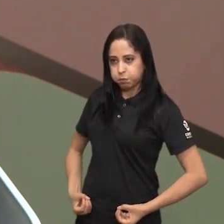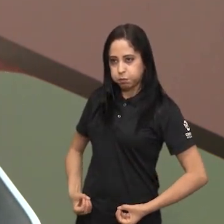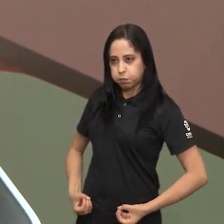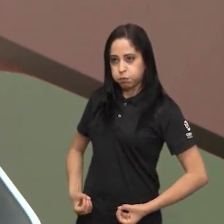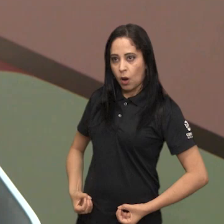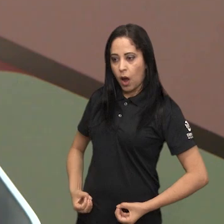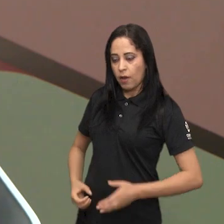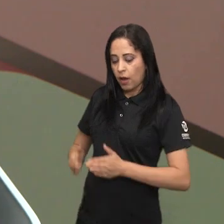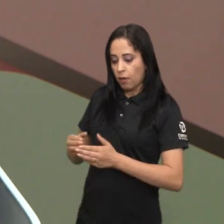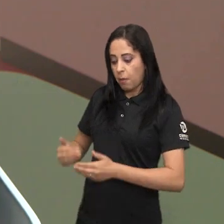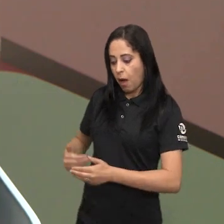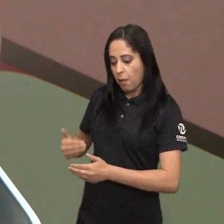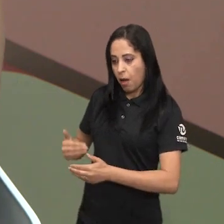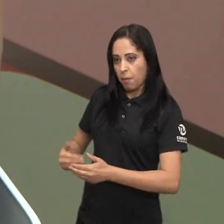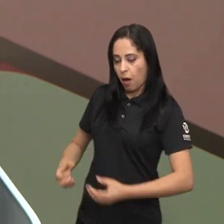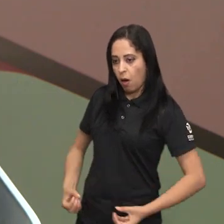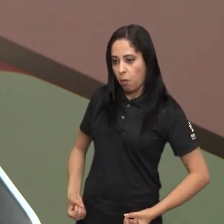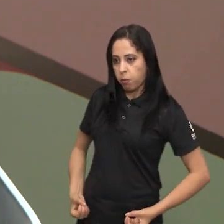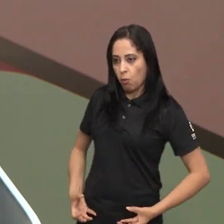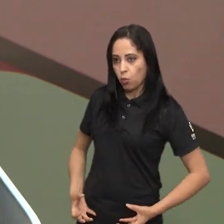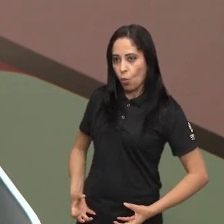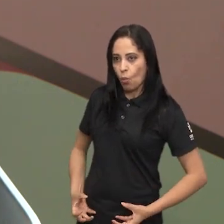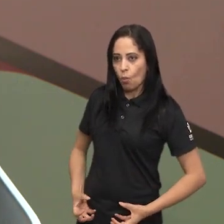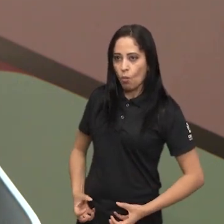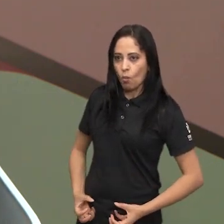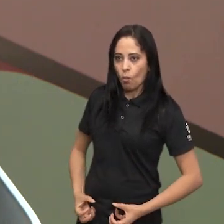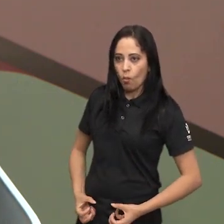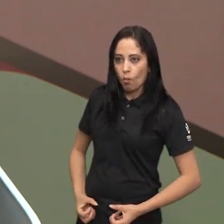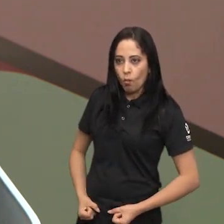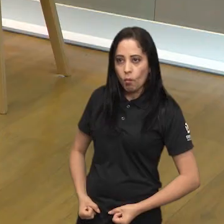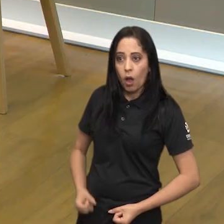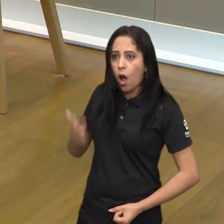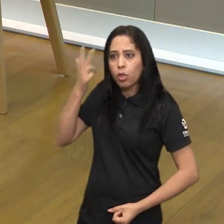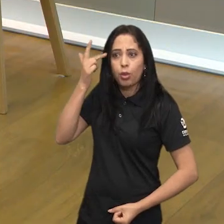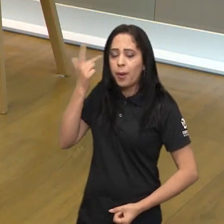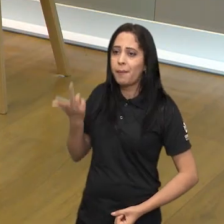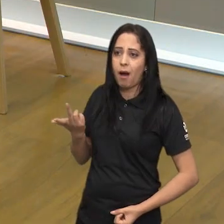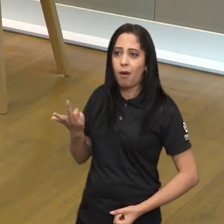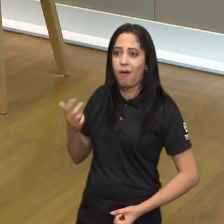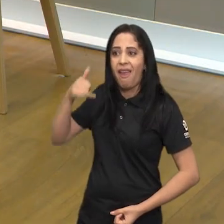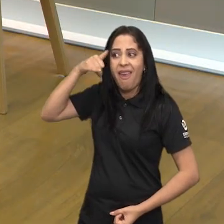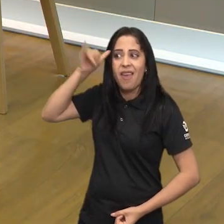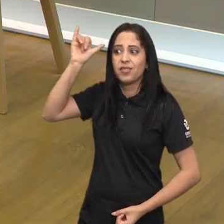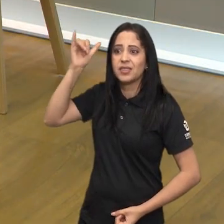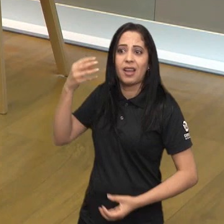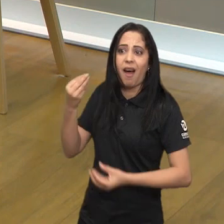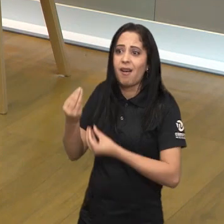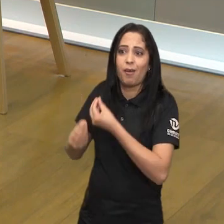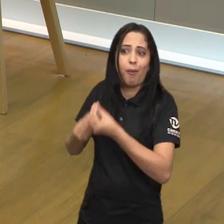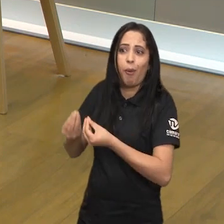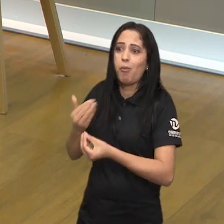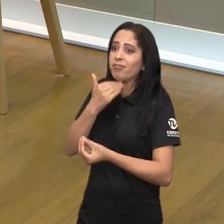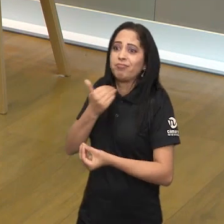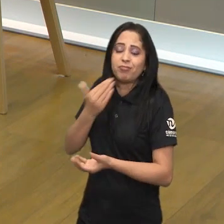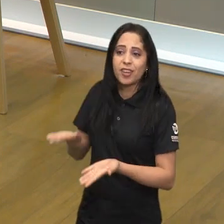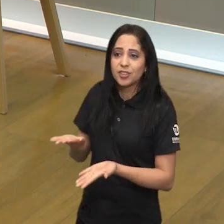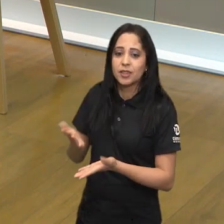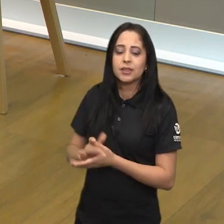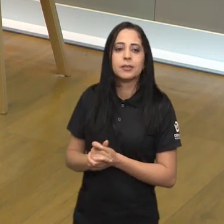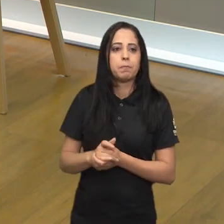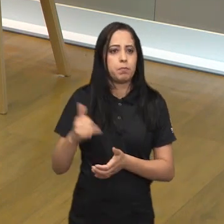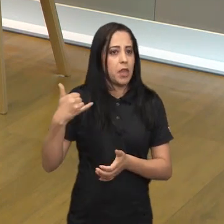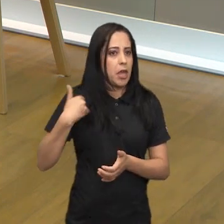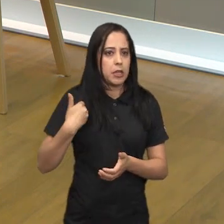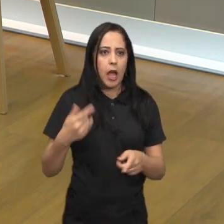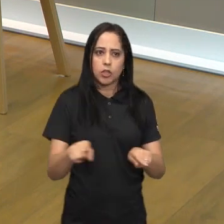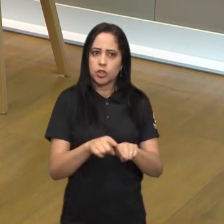os hormônios. Então não tem como prevenir essa parada hormonal. E nem a idade, né? Porque cada organismo reage de um jeito. Cada organismo